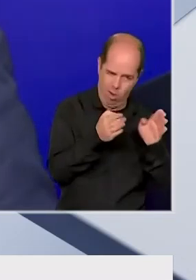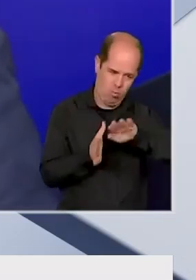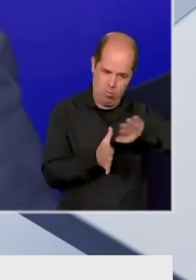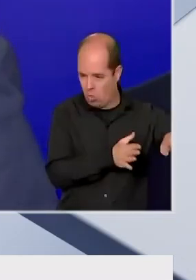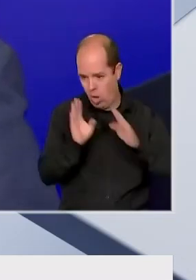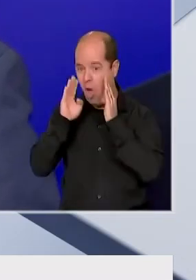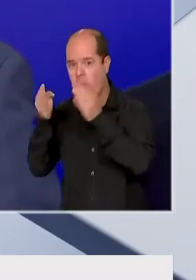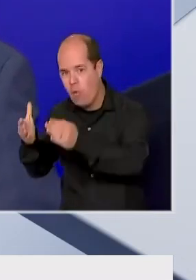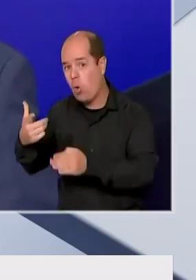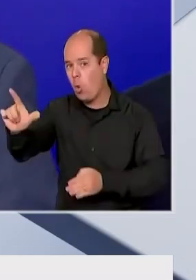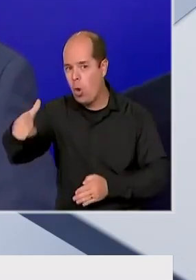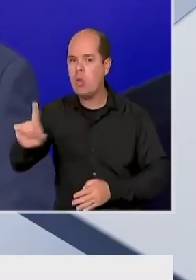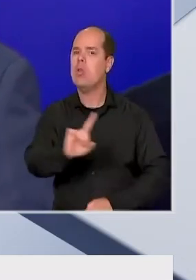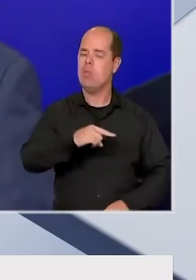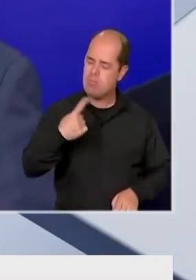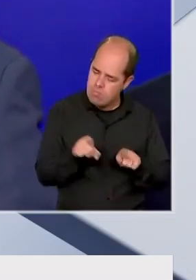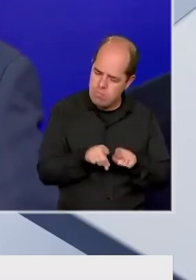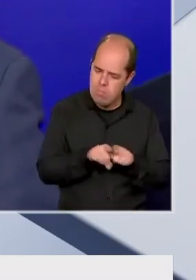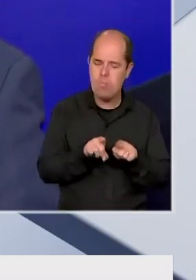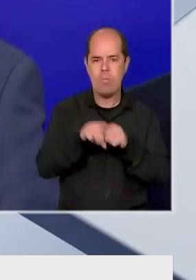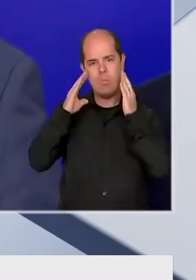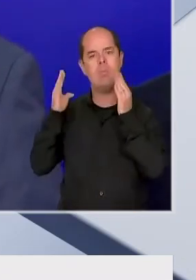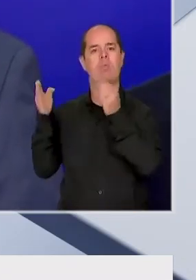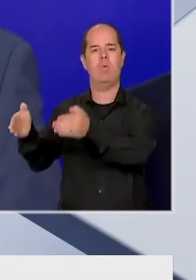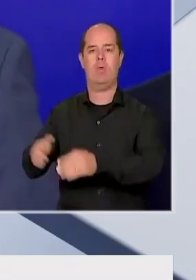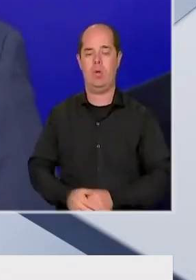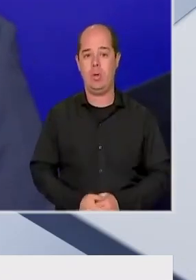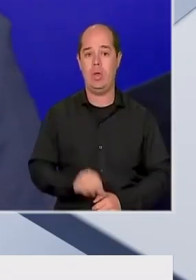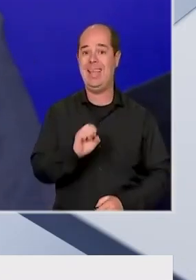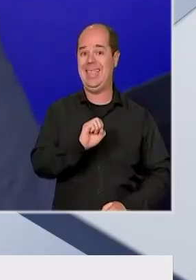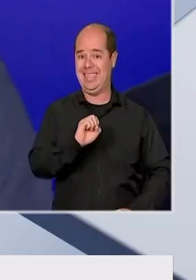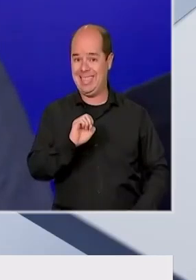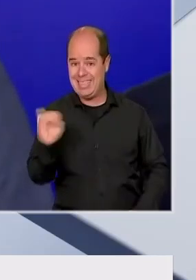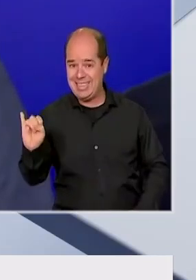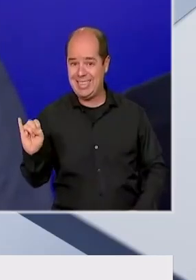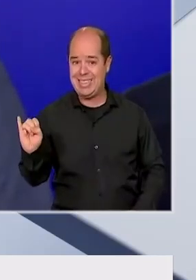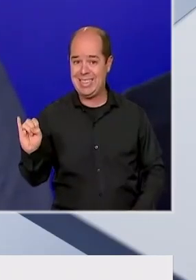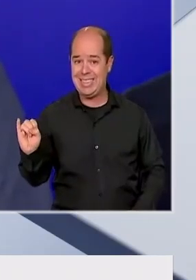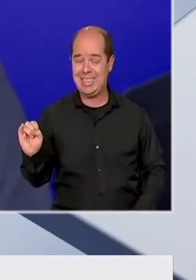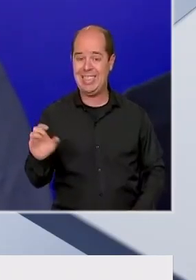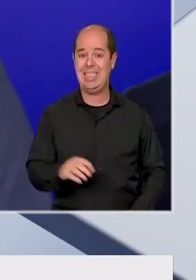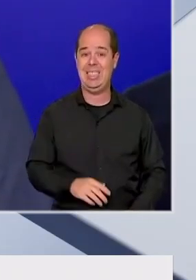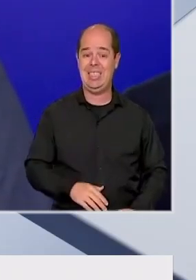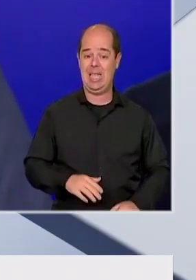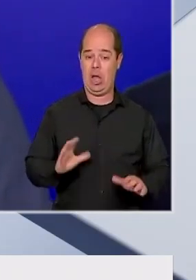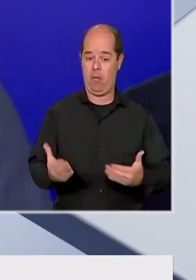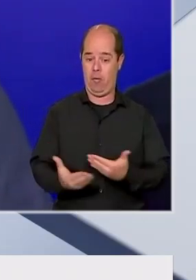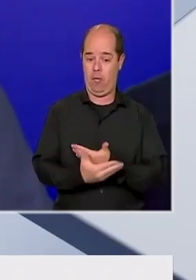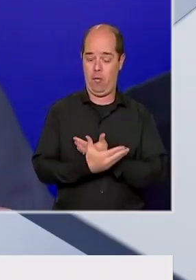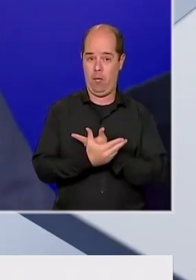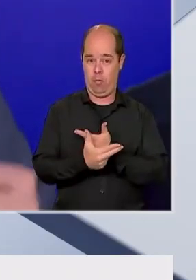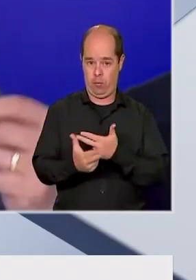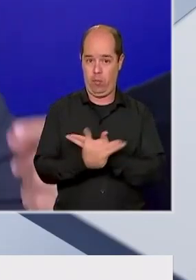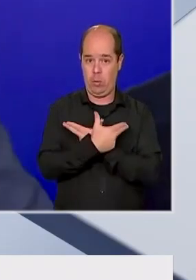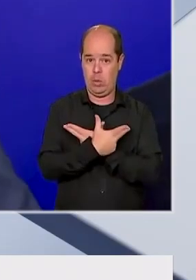governo entra um governo de direita o que quer que seja governo de direita de esquerda que haja uma continuidade Tem que haver